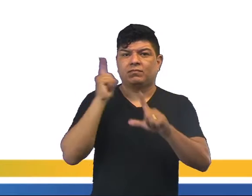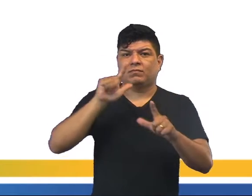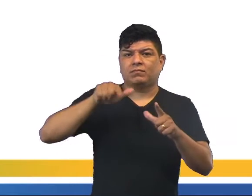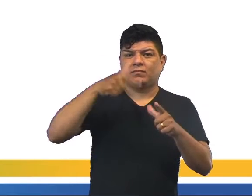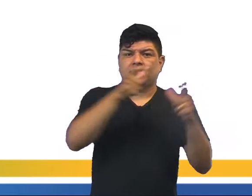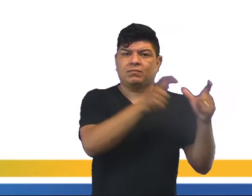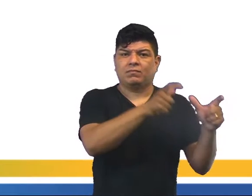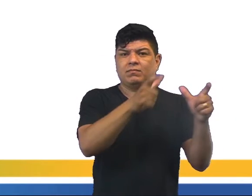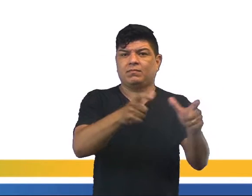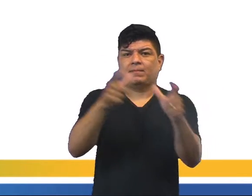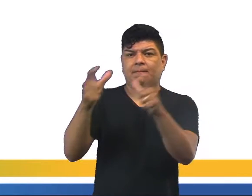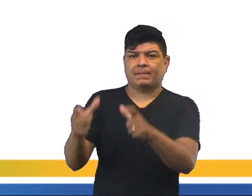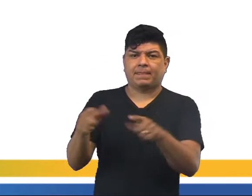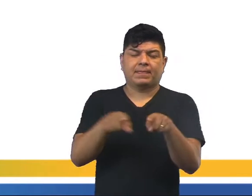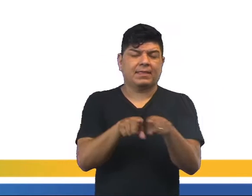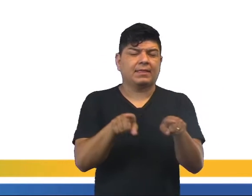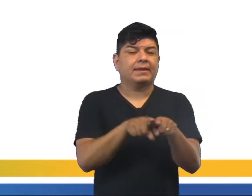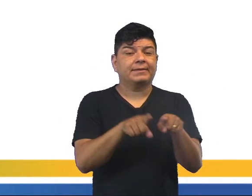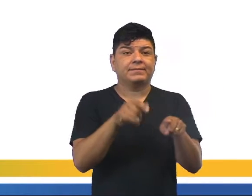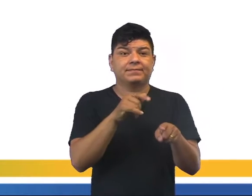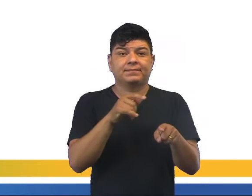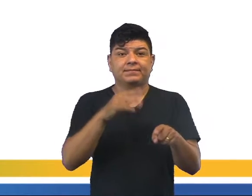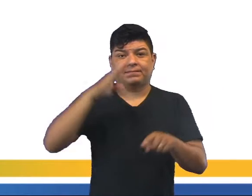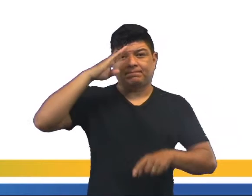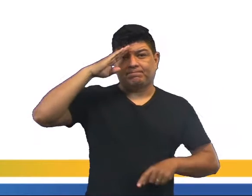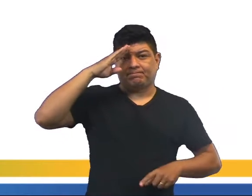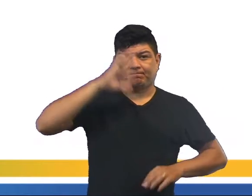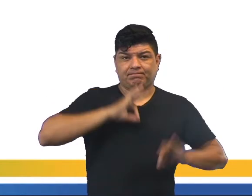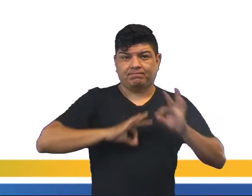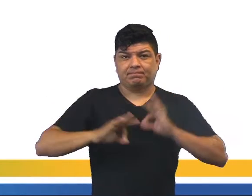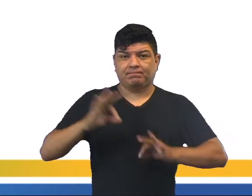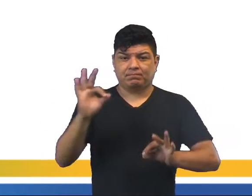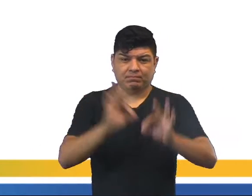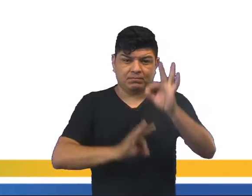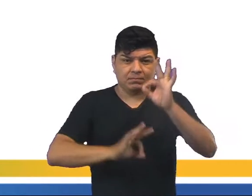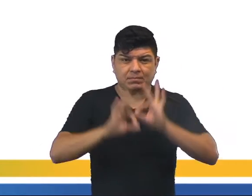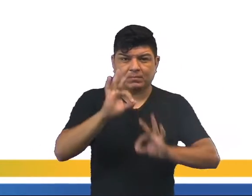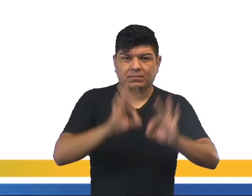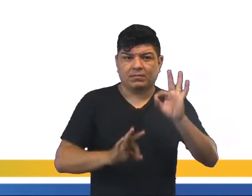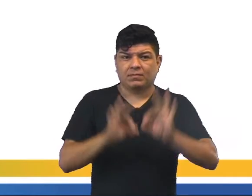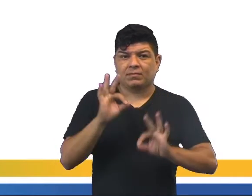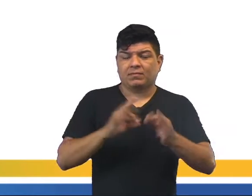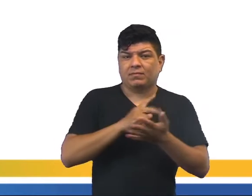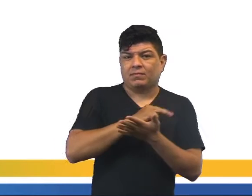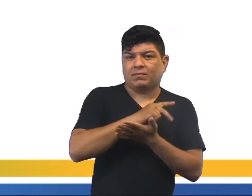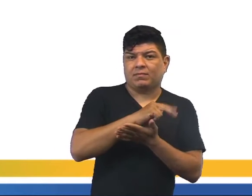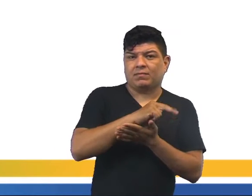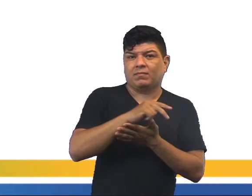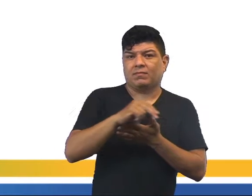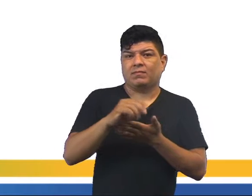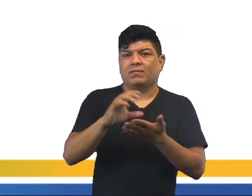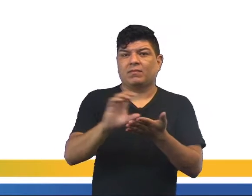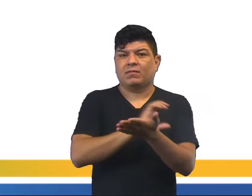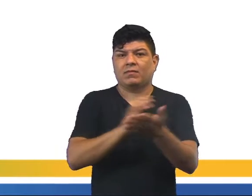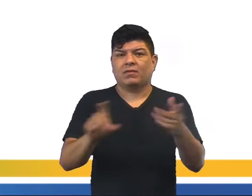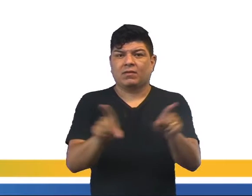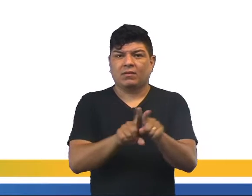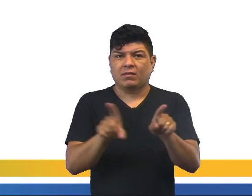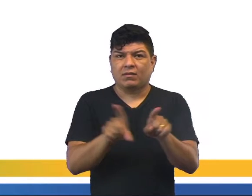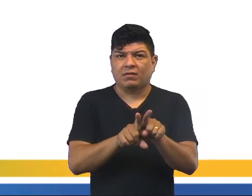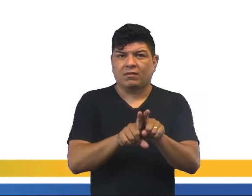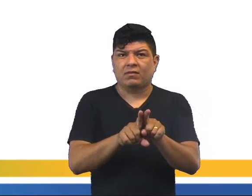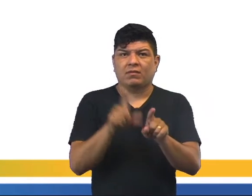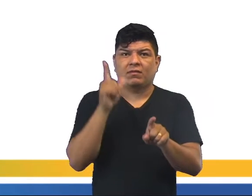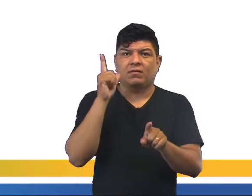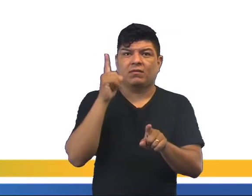outros territórios, com um exército bem preparado e com muitos recursos, que venceram